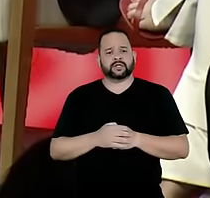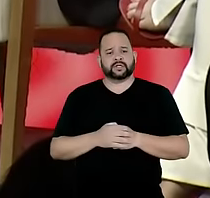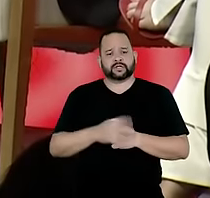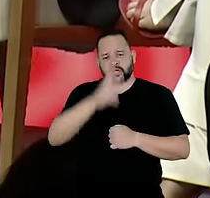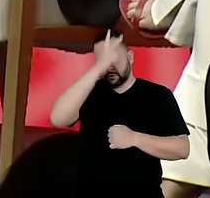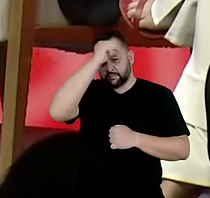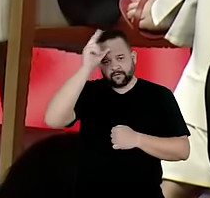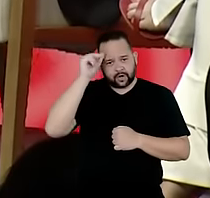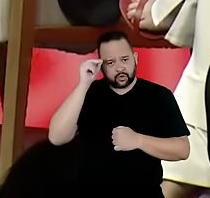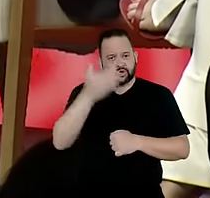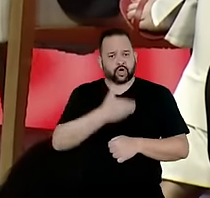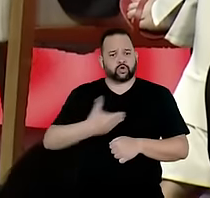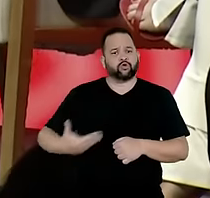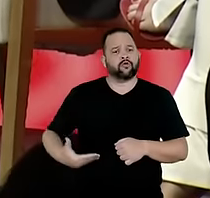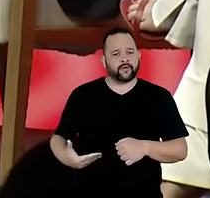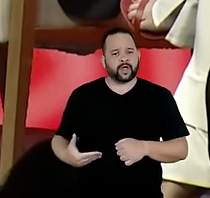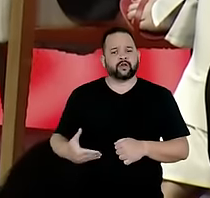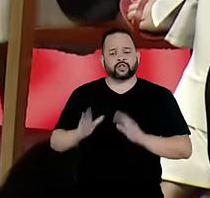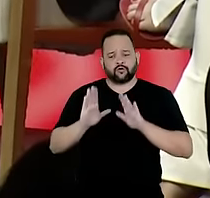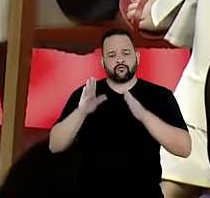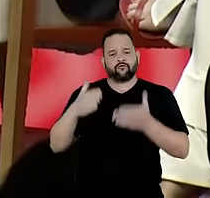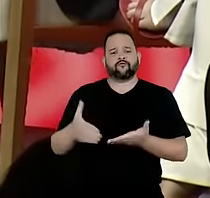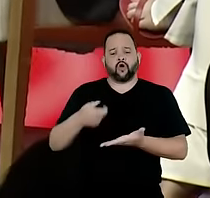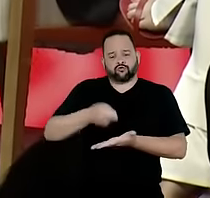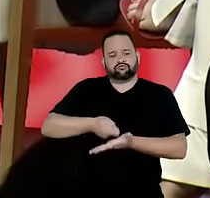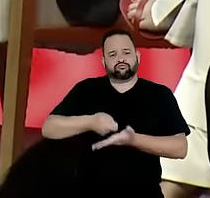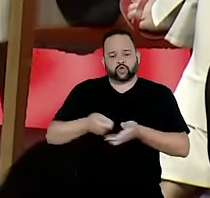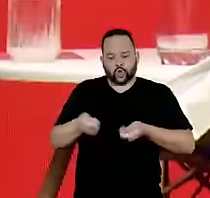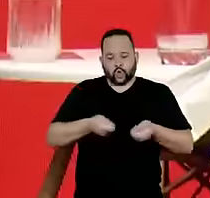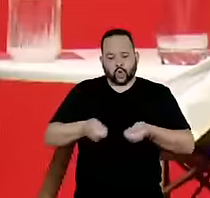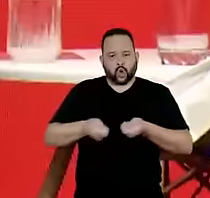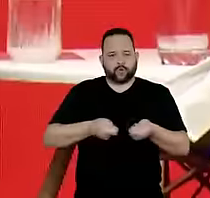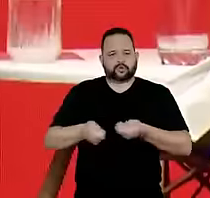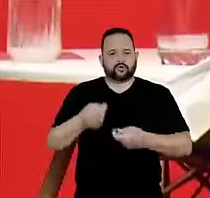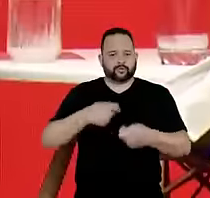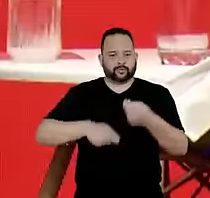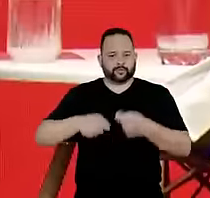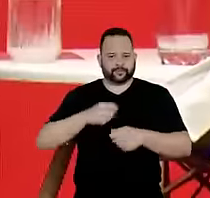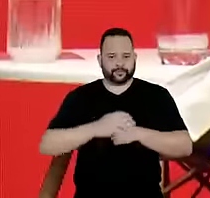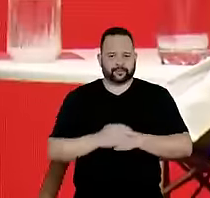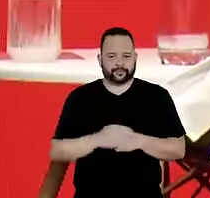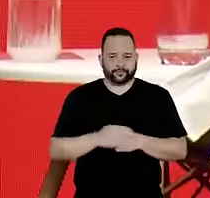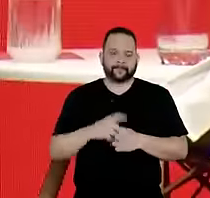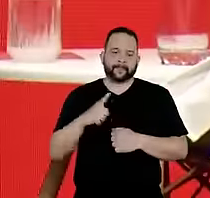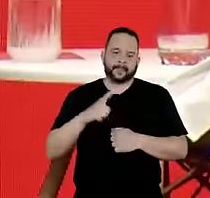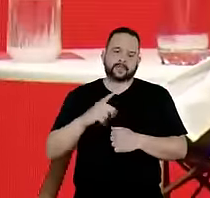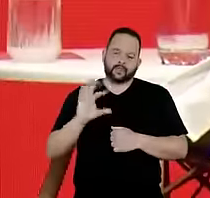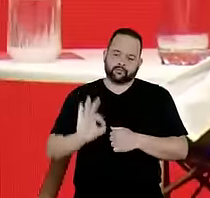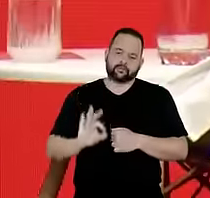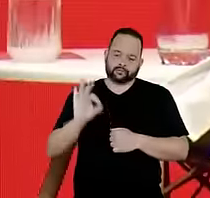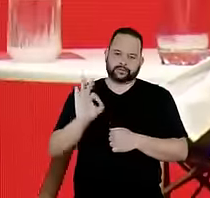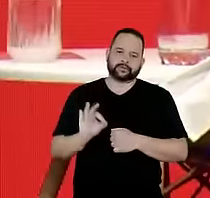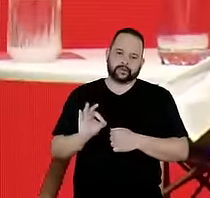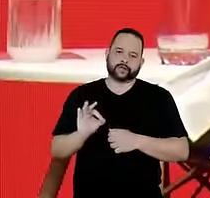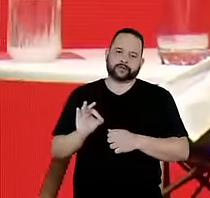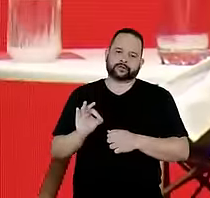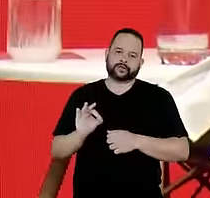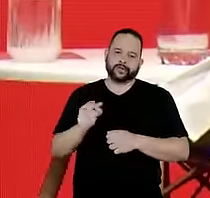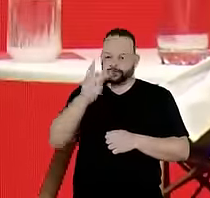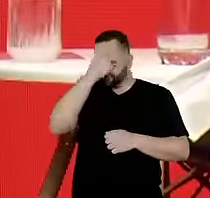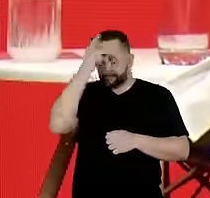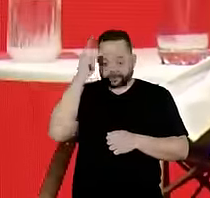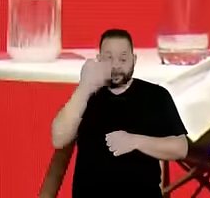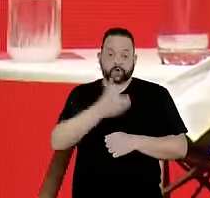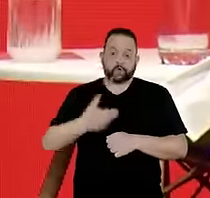fiscal né Tem parte do governo que não tá então acho que tem aí essa disputa é uma coisa que a gente tem que acompanhar de perto é um